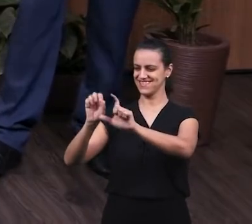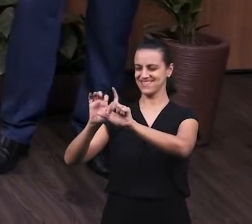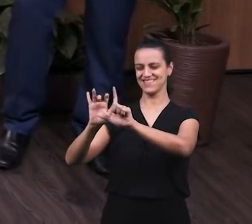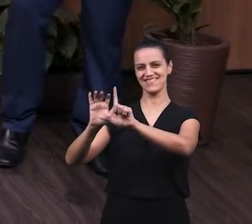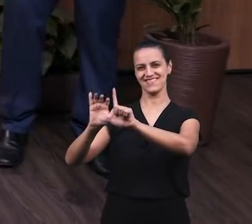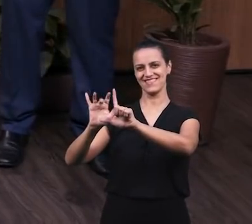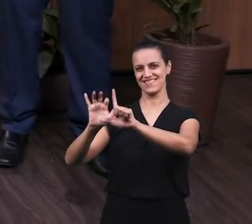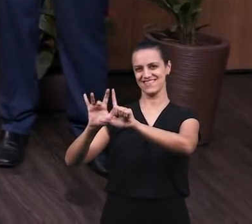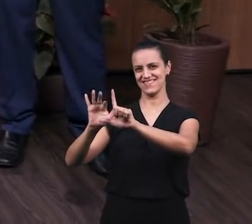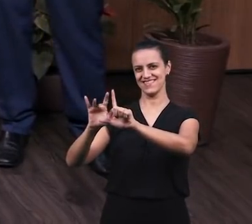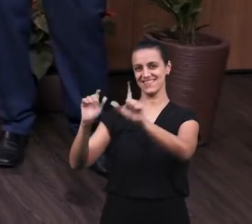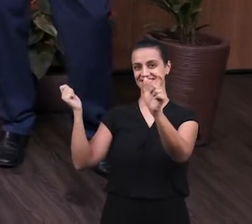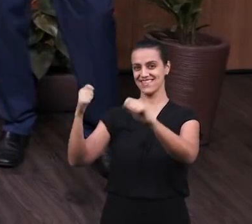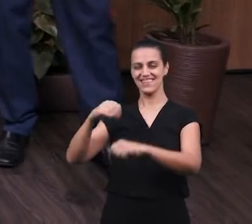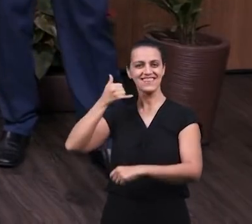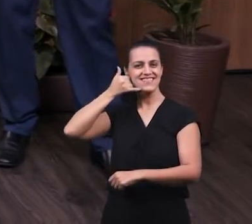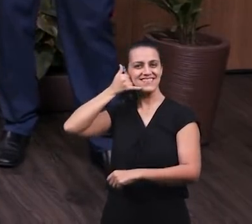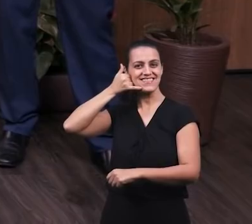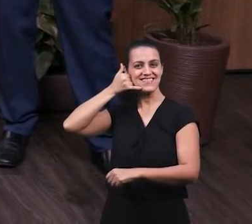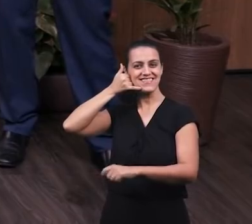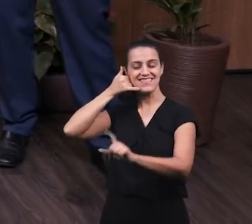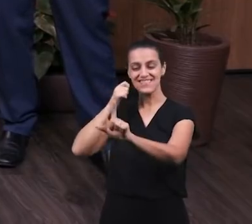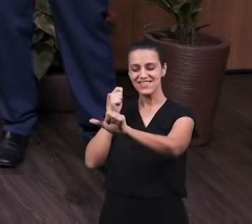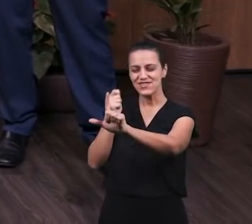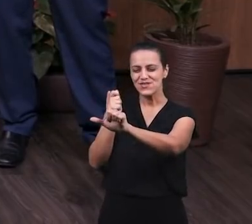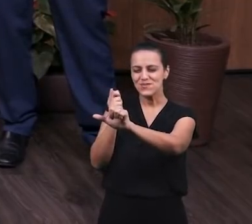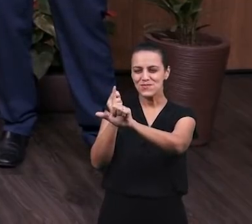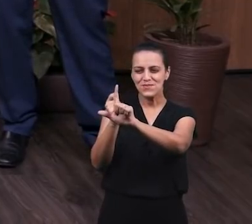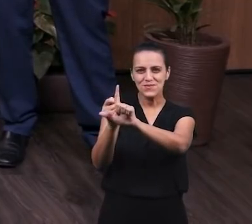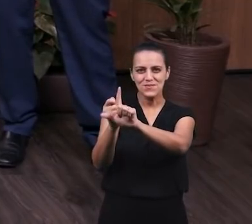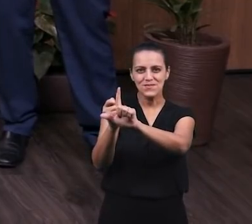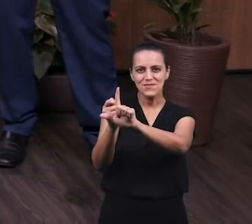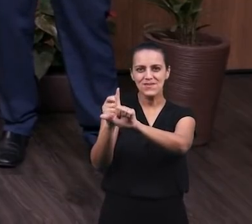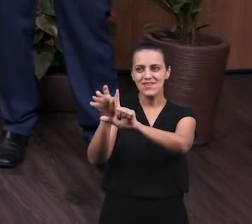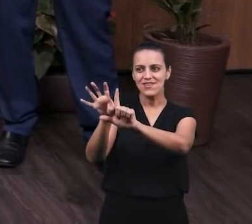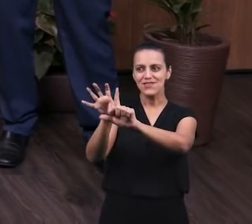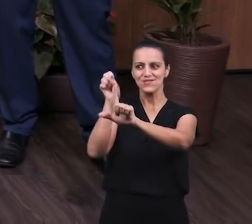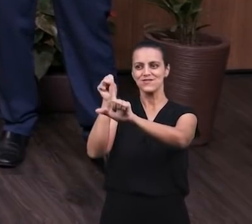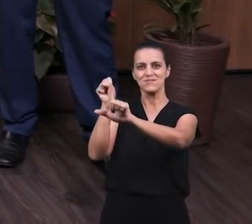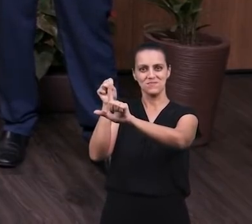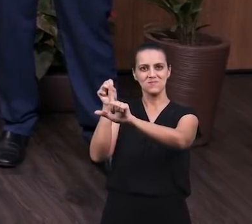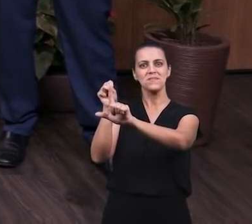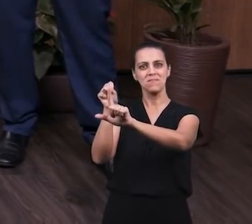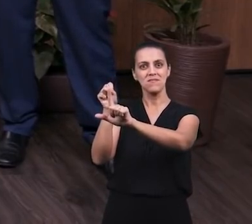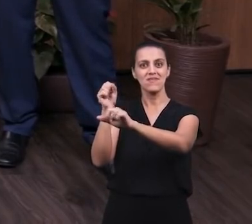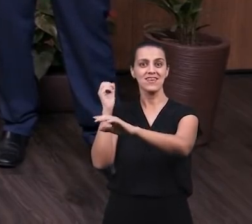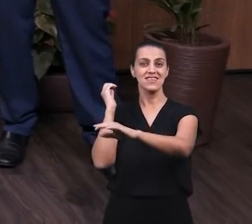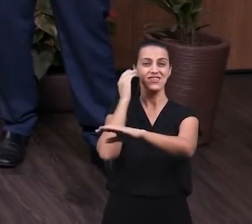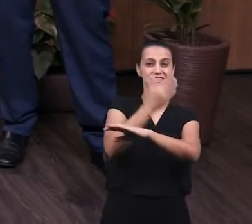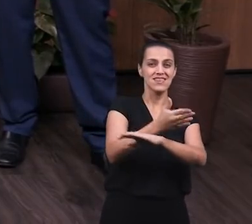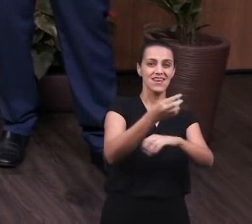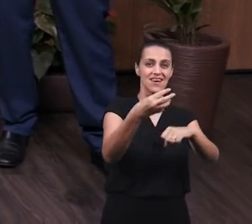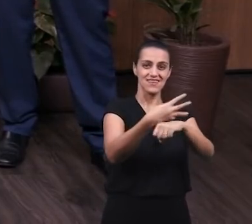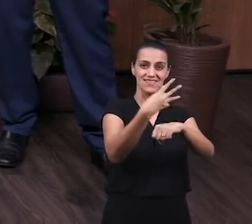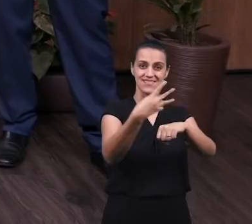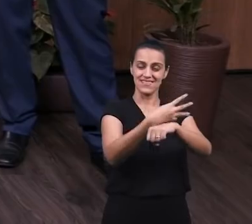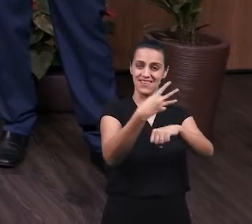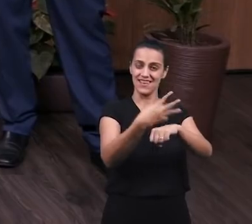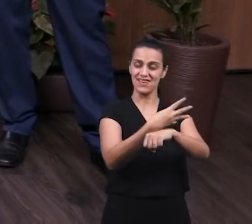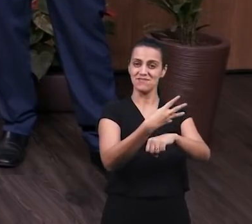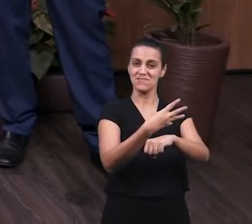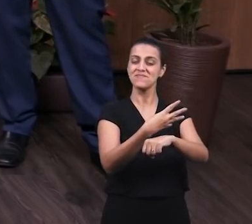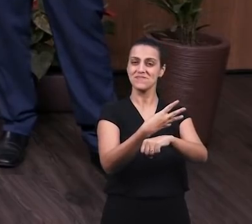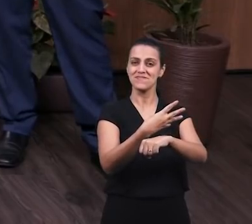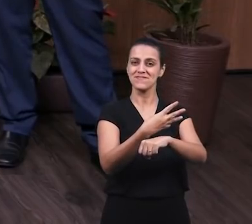pode aproximar a câmera do seu celular deste QR Code e será direcionado para um número do